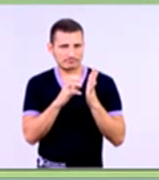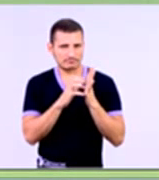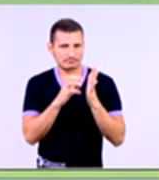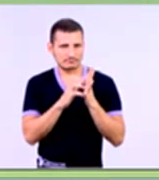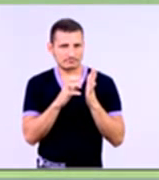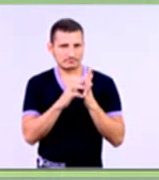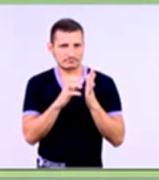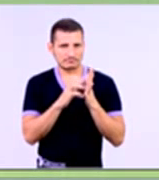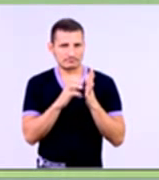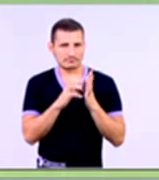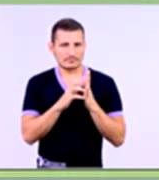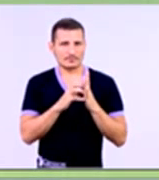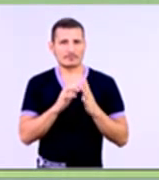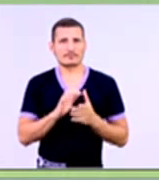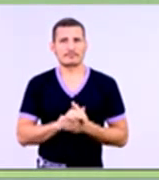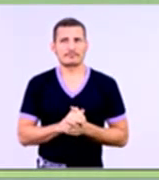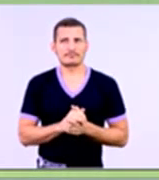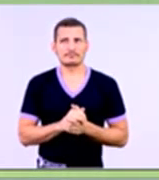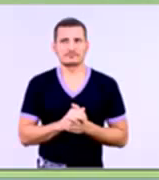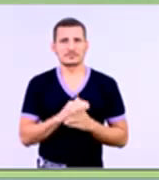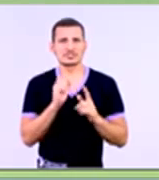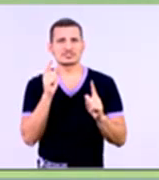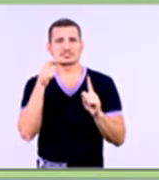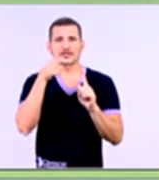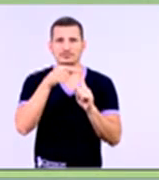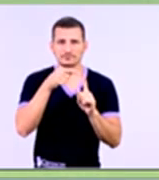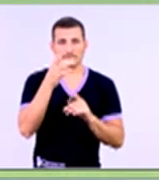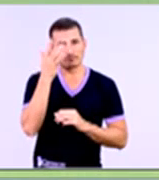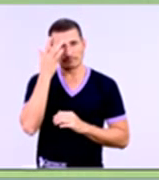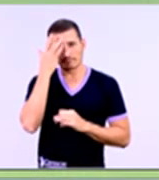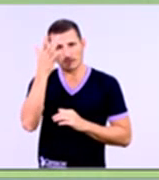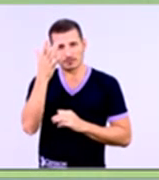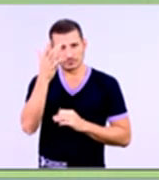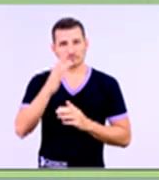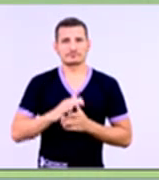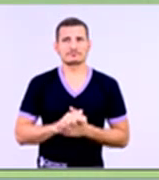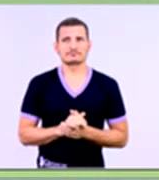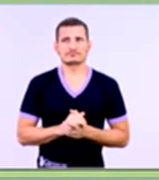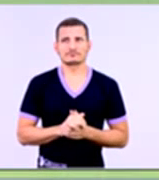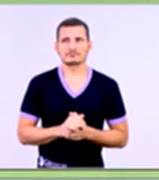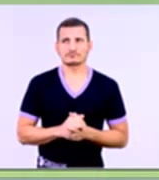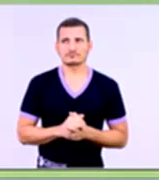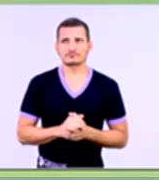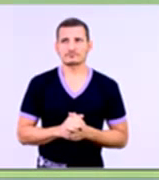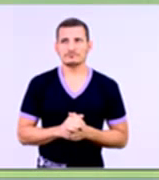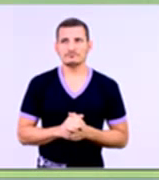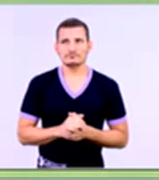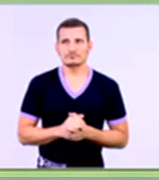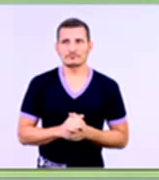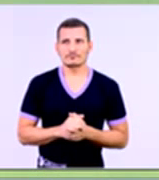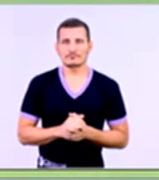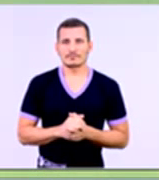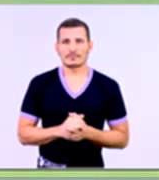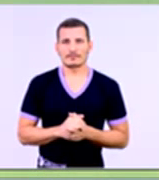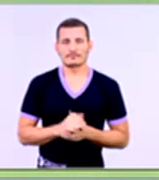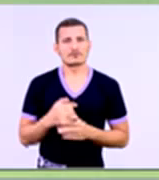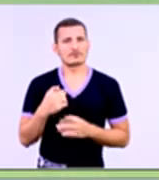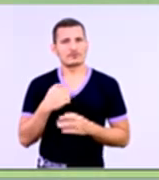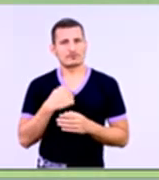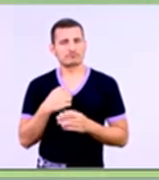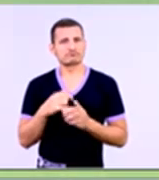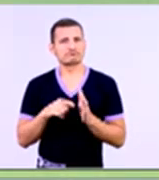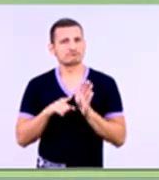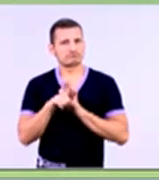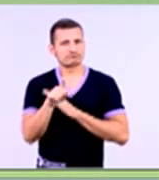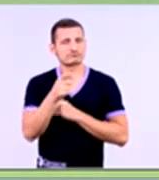práticas indicativas e fáceis. Antes de continuar, eu friso a vocês que estão